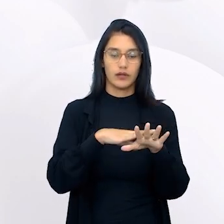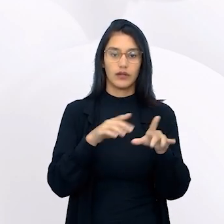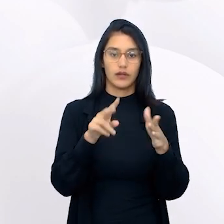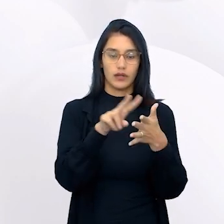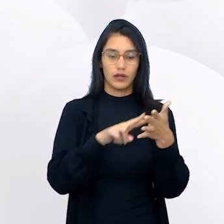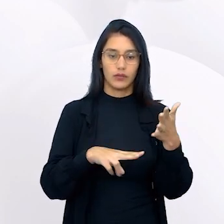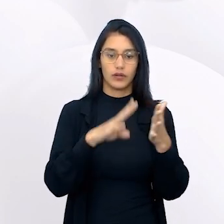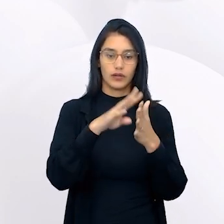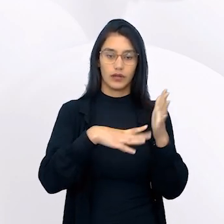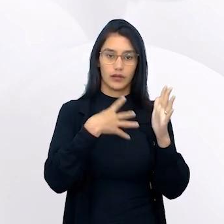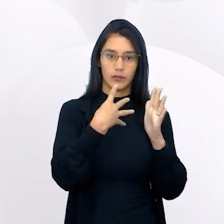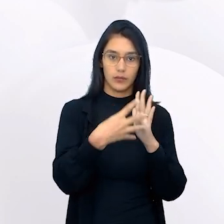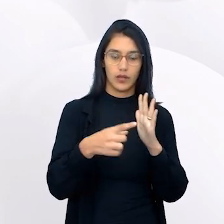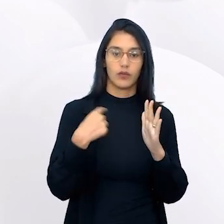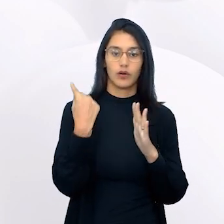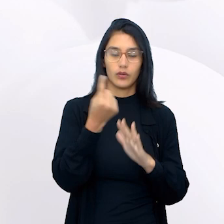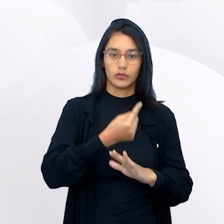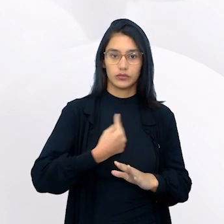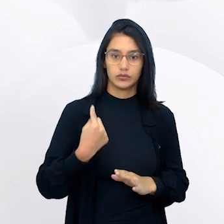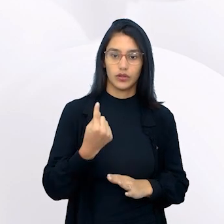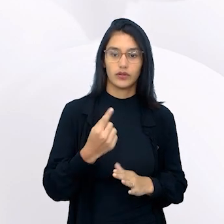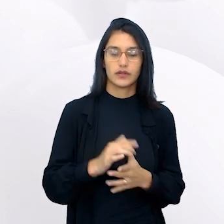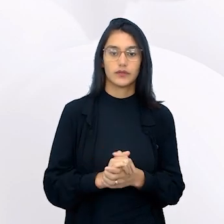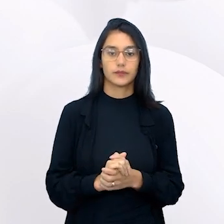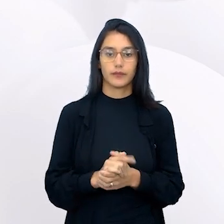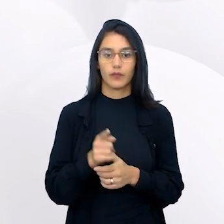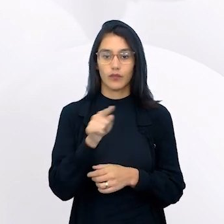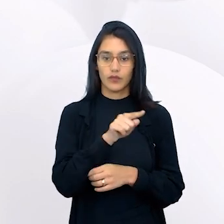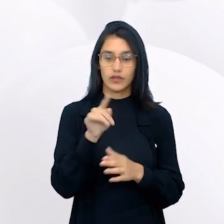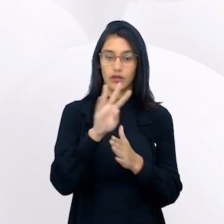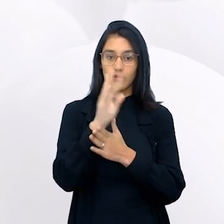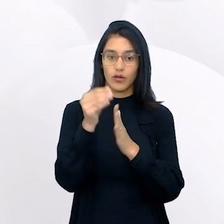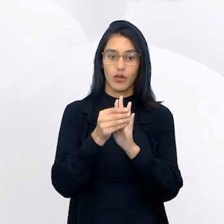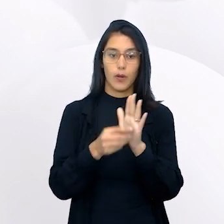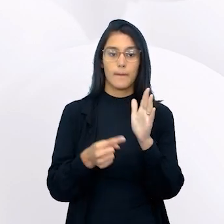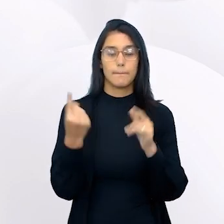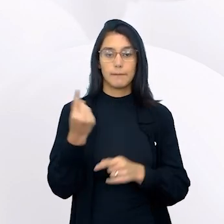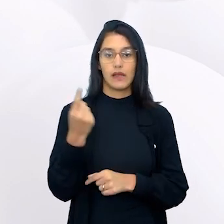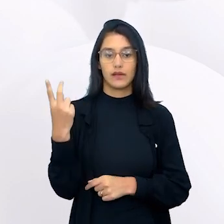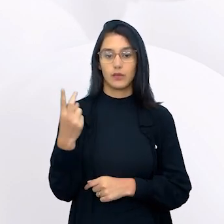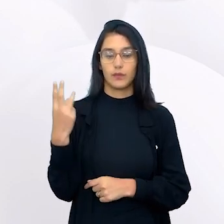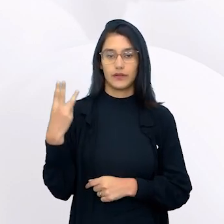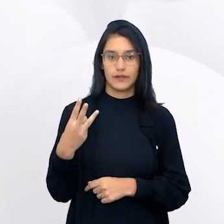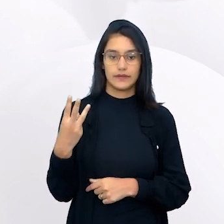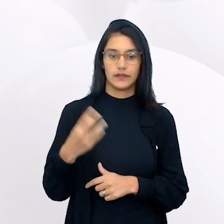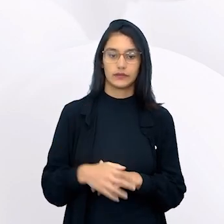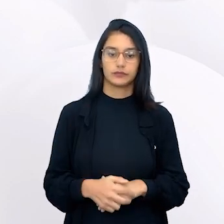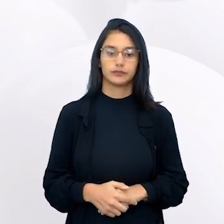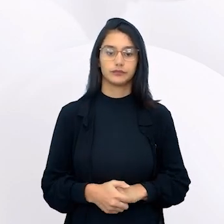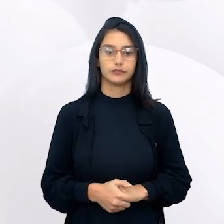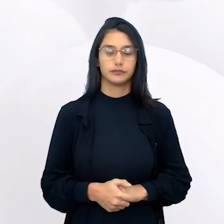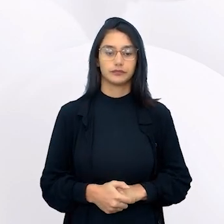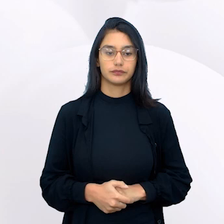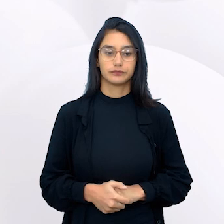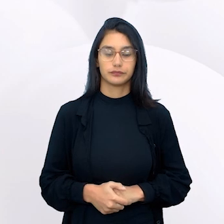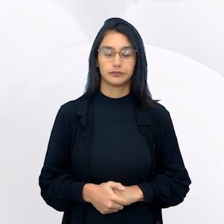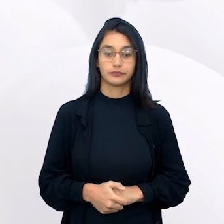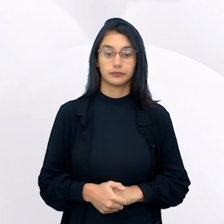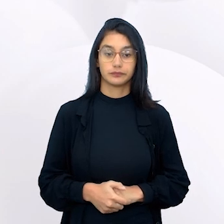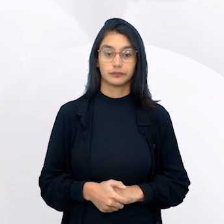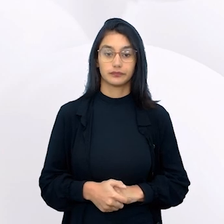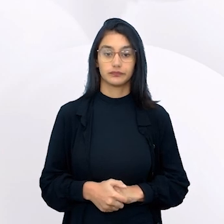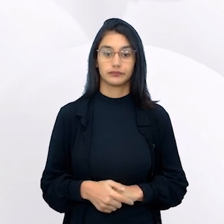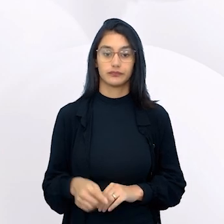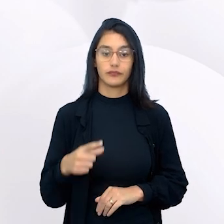leitura das tabelas enquanto enquanto vocês colocam aí a primeira, a segunda e a terceira, respectivamente. Então, a gente tem 2